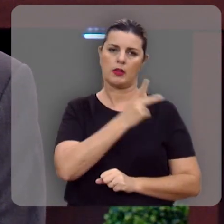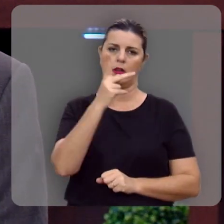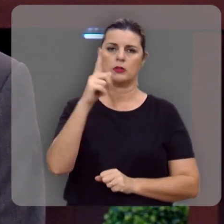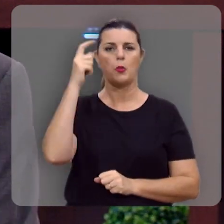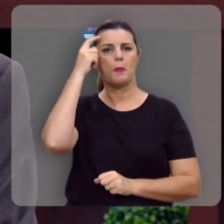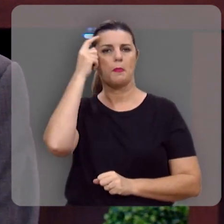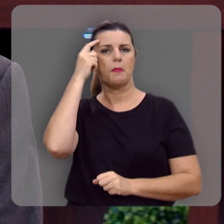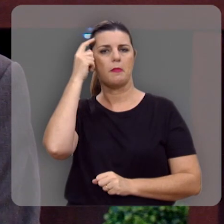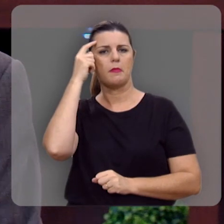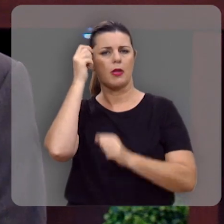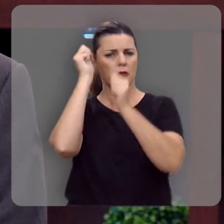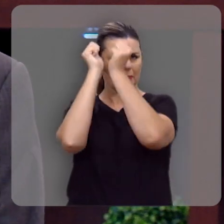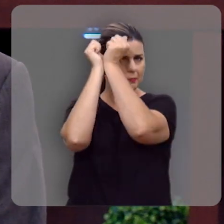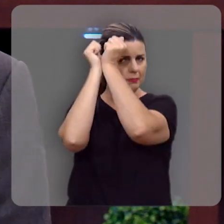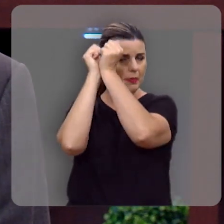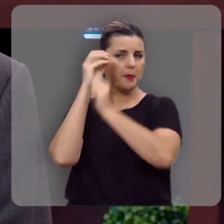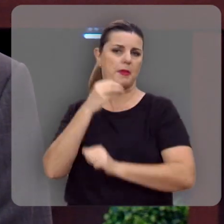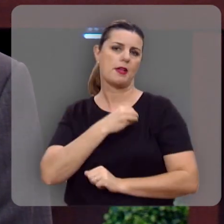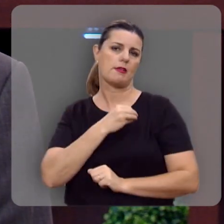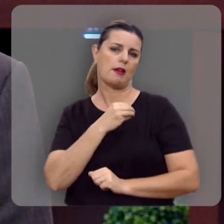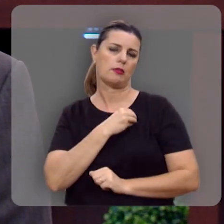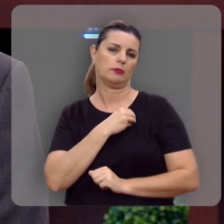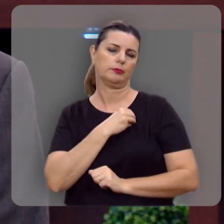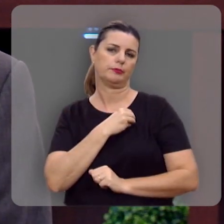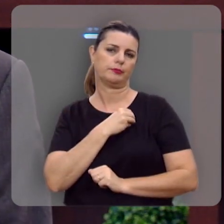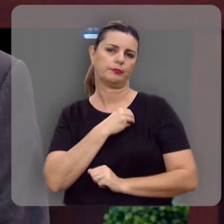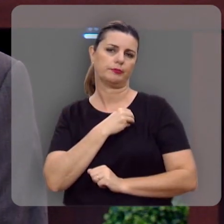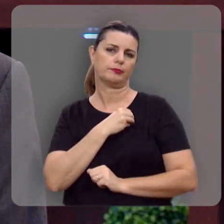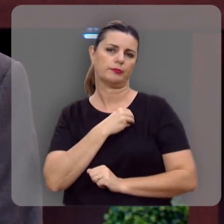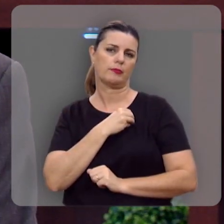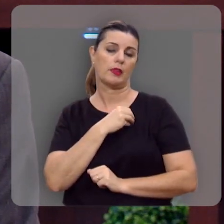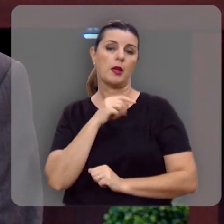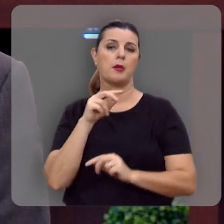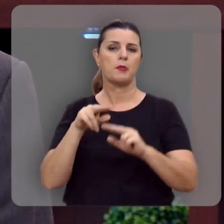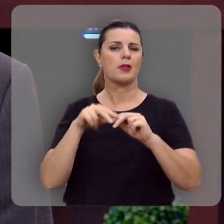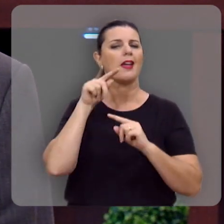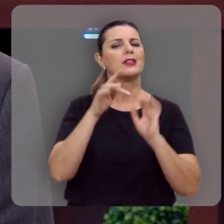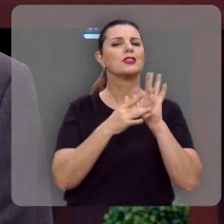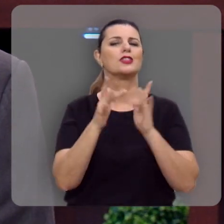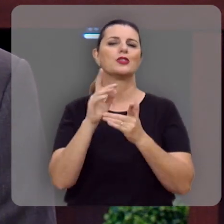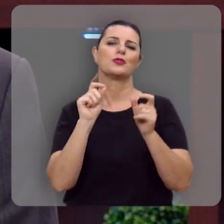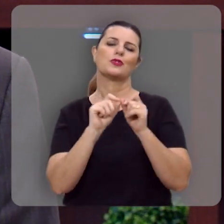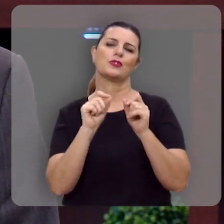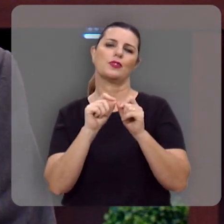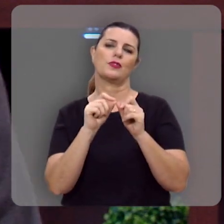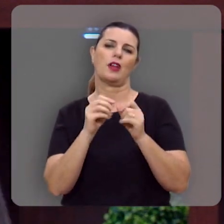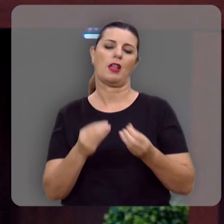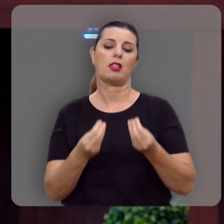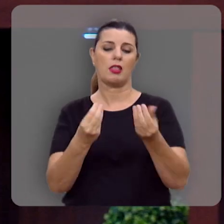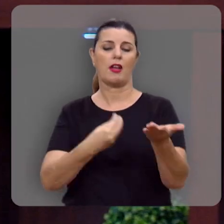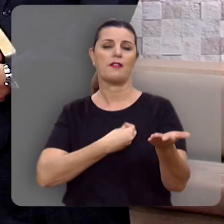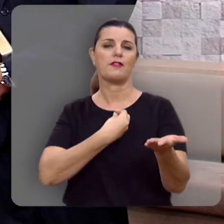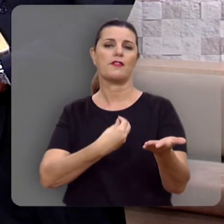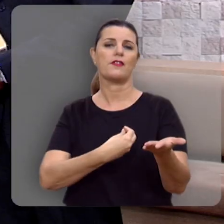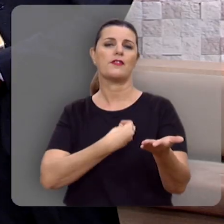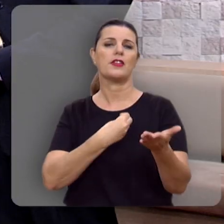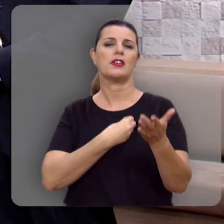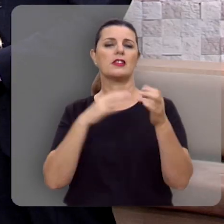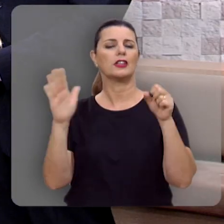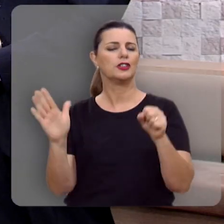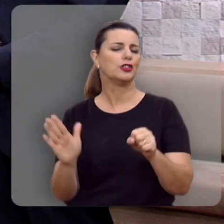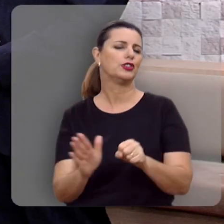a sua mente da escravidão do pecado. Porque é isso que Jesus faz. Ele nos traz vida e